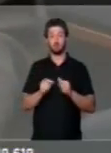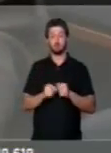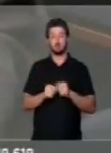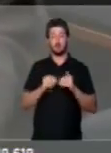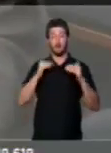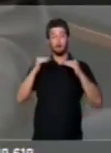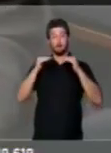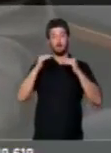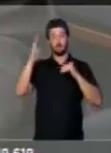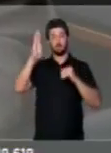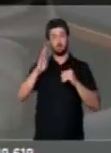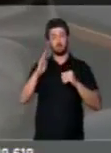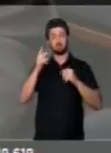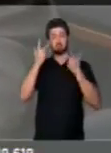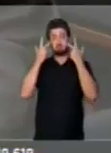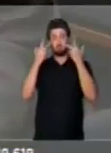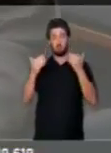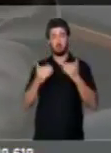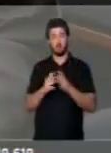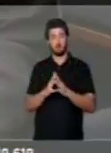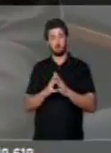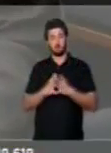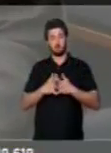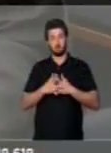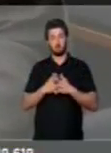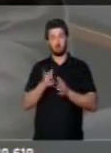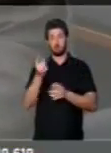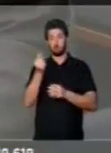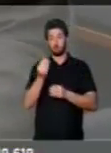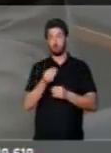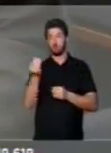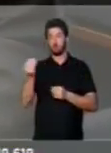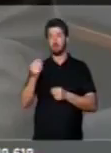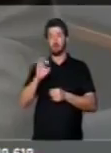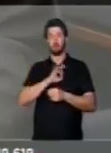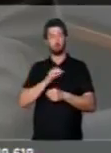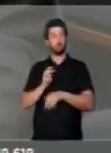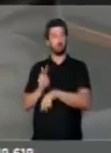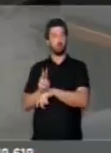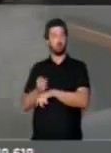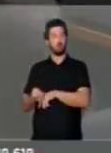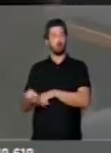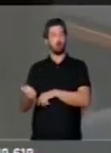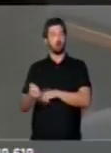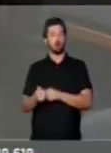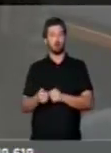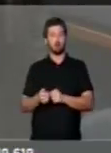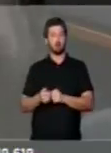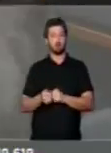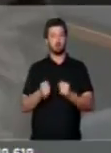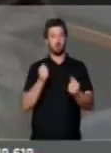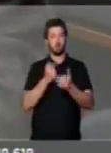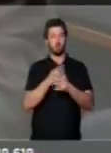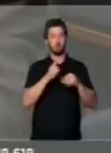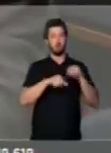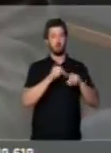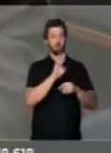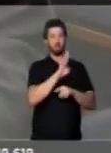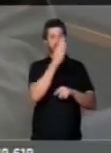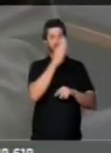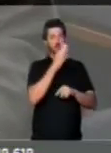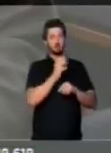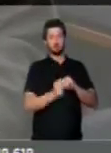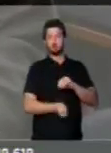dos brasileiros é normal dar dinheiro ao guarda, comprar um produto